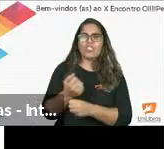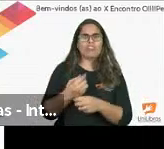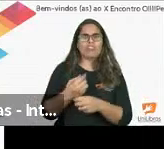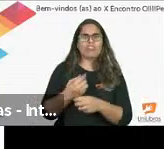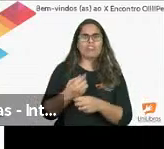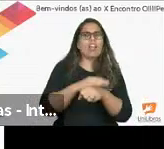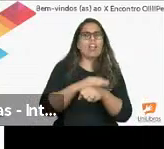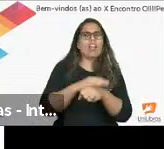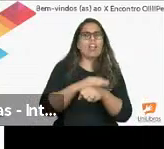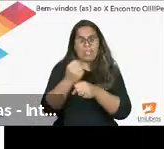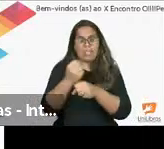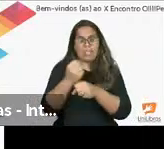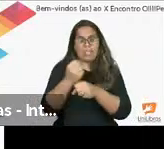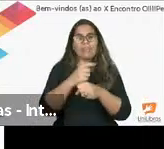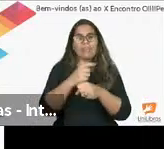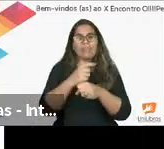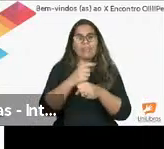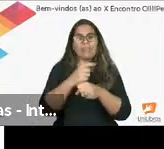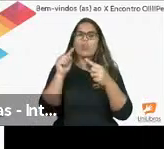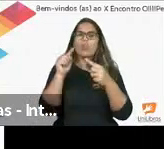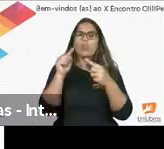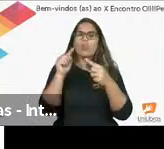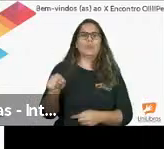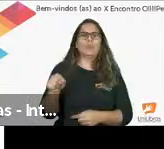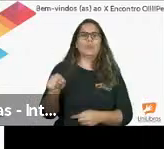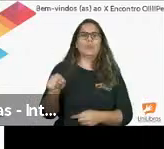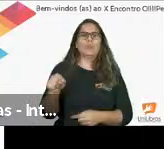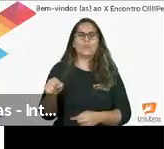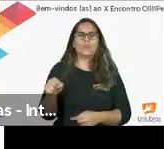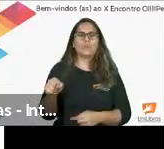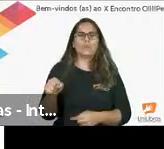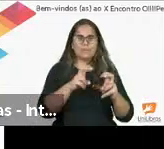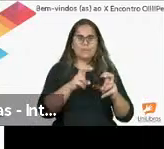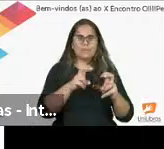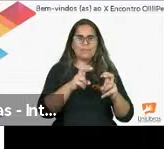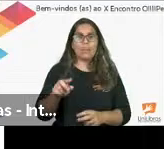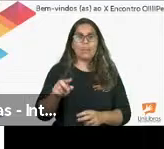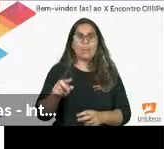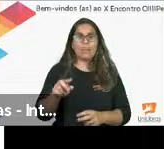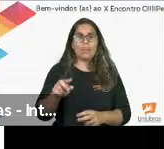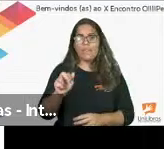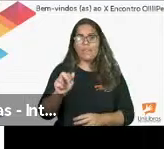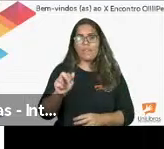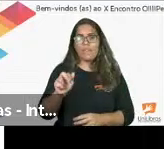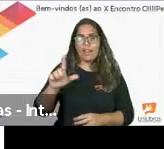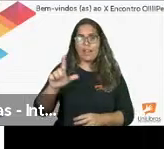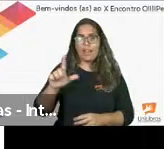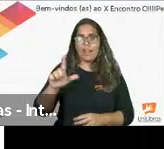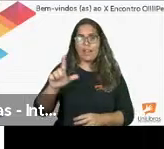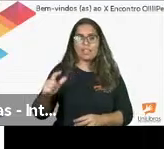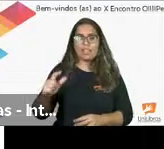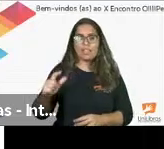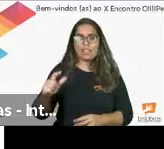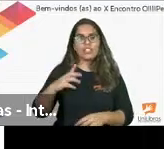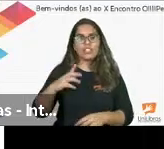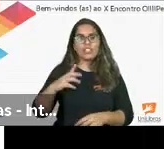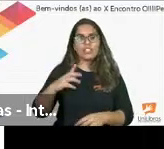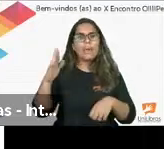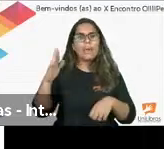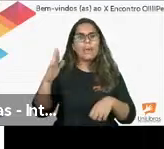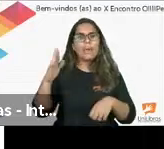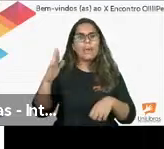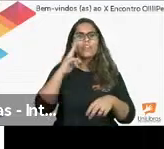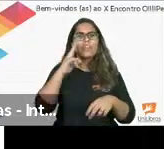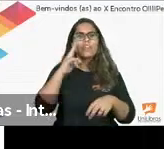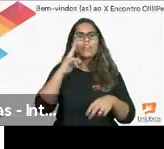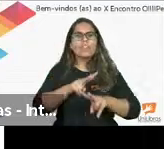anos, tinha a ver com isso. Então, o Varela tinha mais a visão de